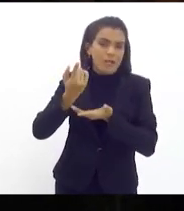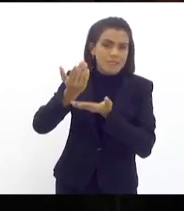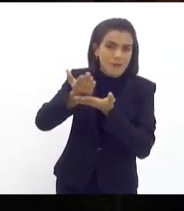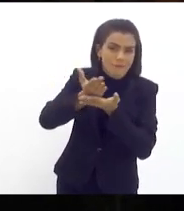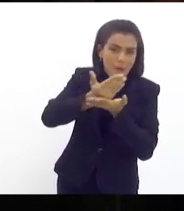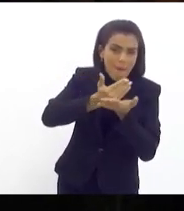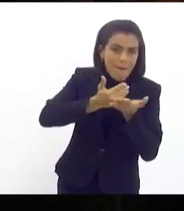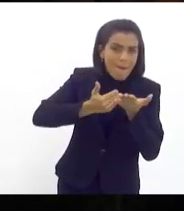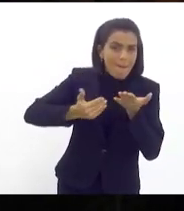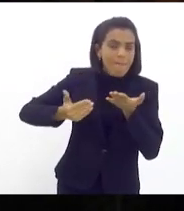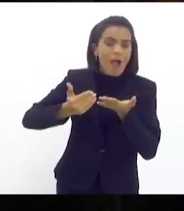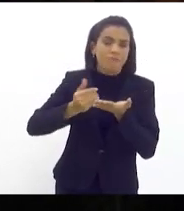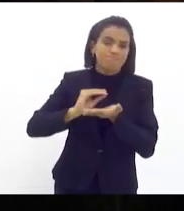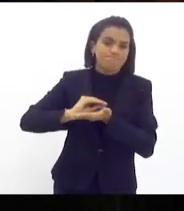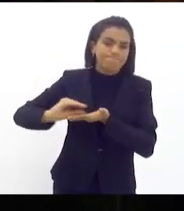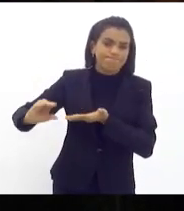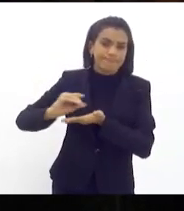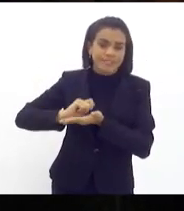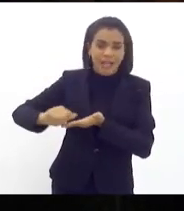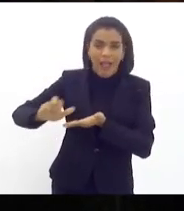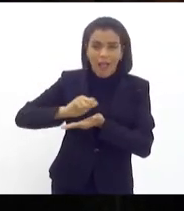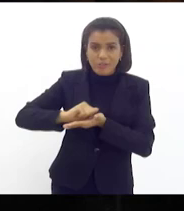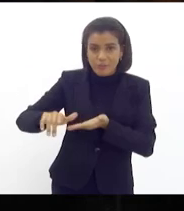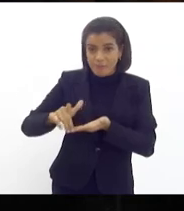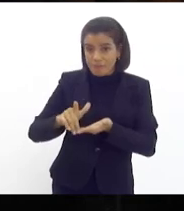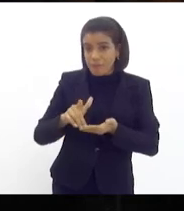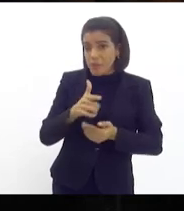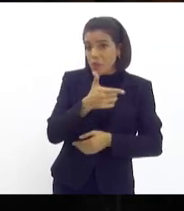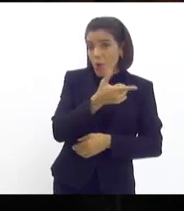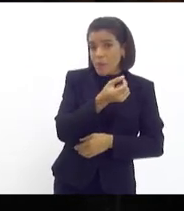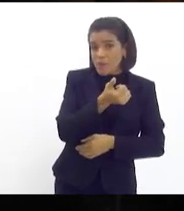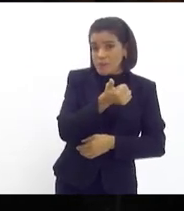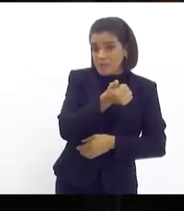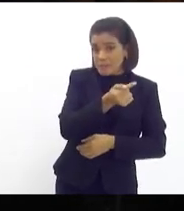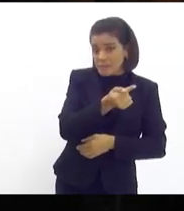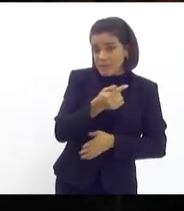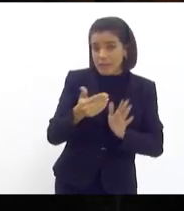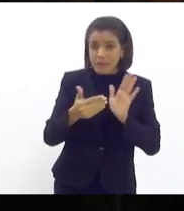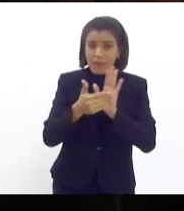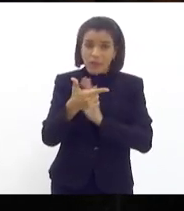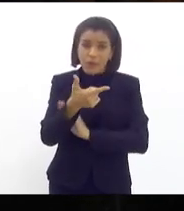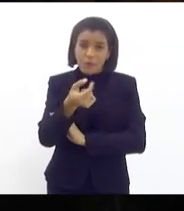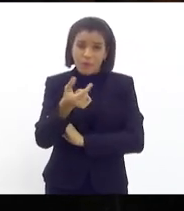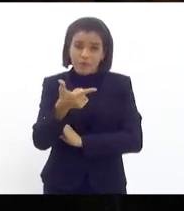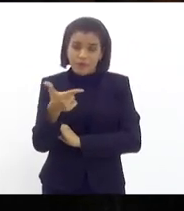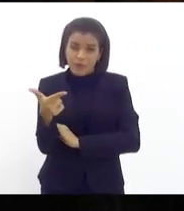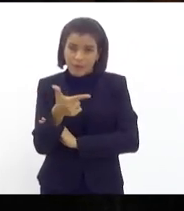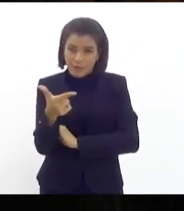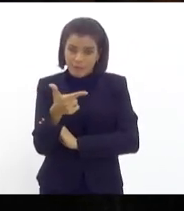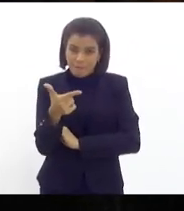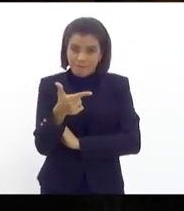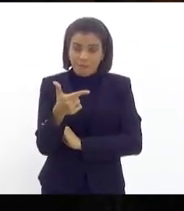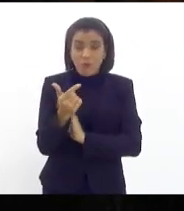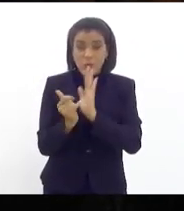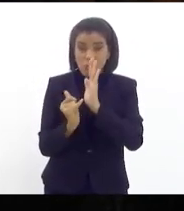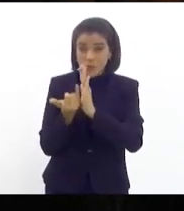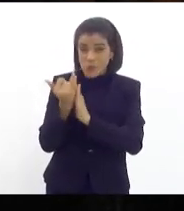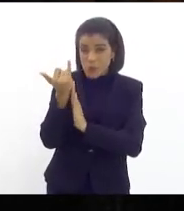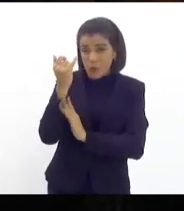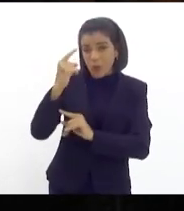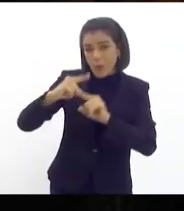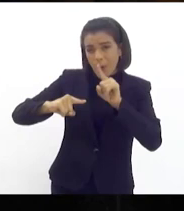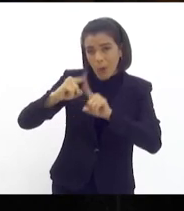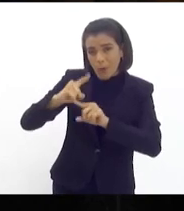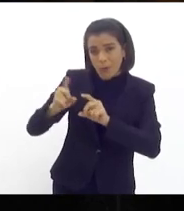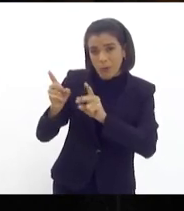2017 e 2020 o PIB do Estado em 16 foi